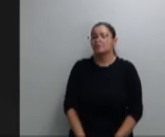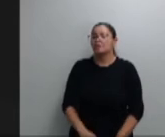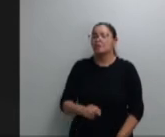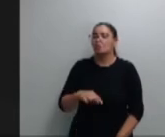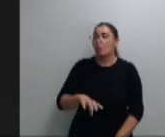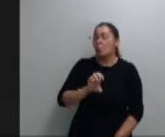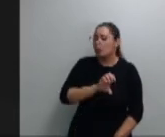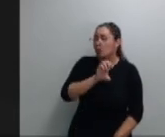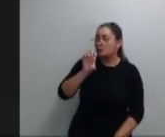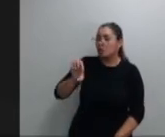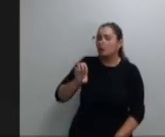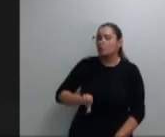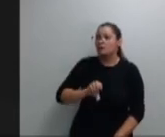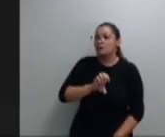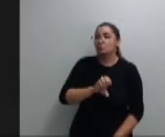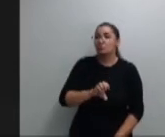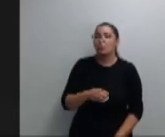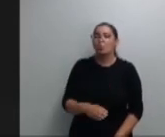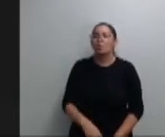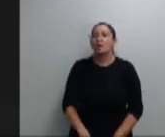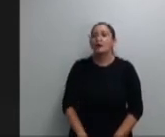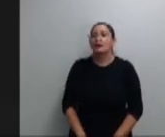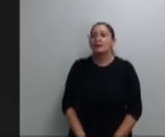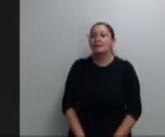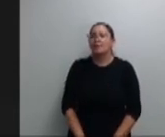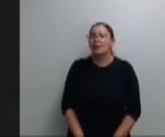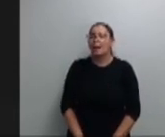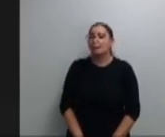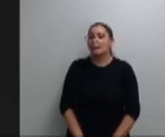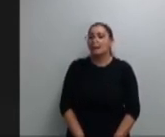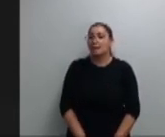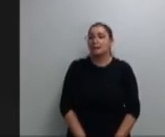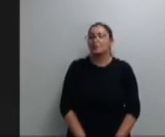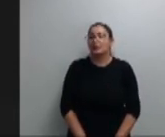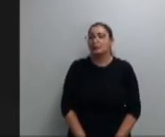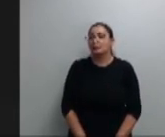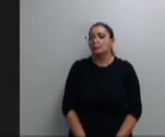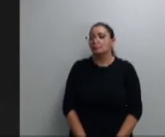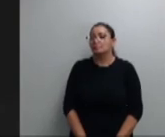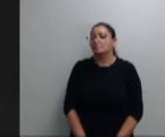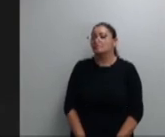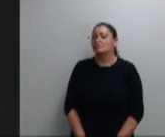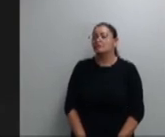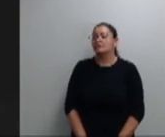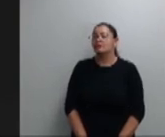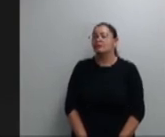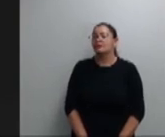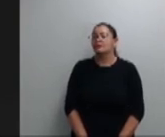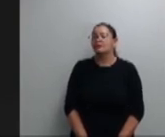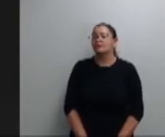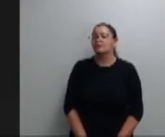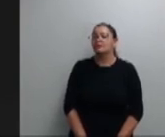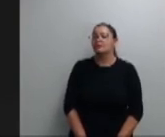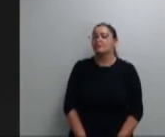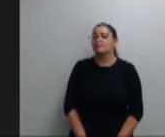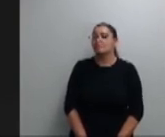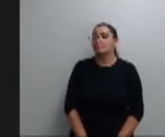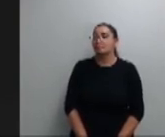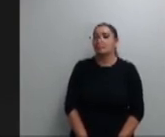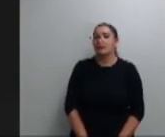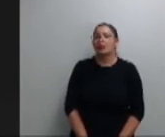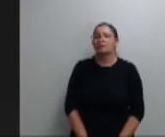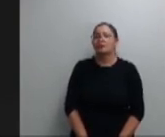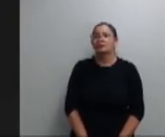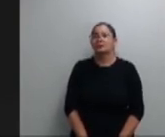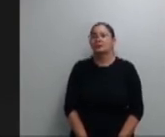favor do capitalismo e não dos capitalistas em seu livro o poder econômico e a conceituação do